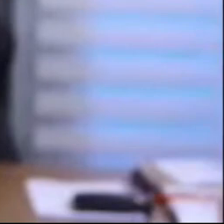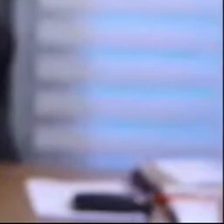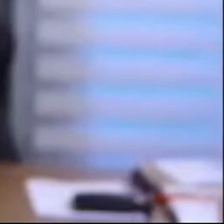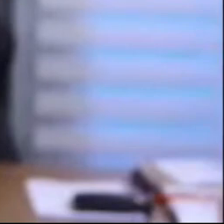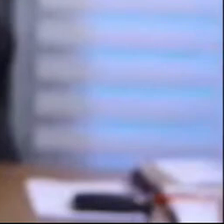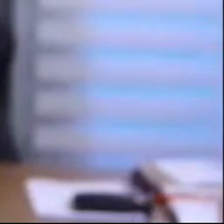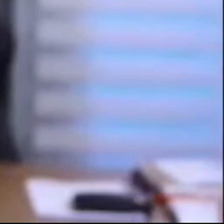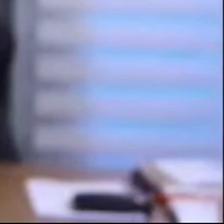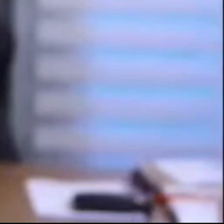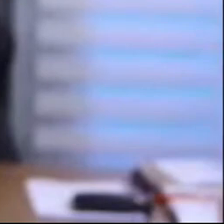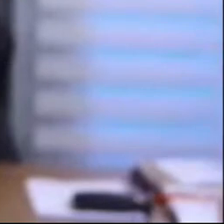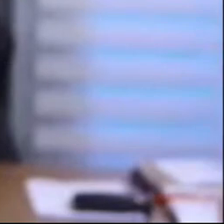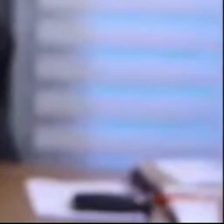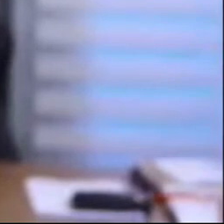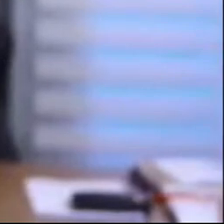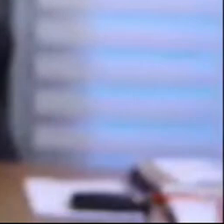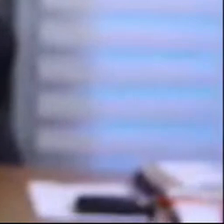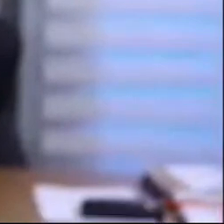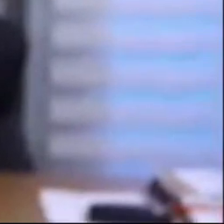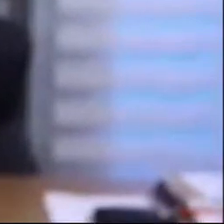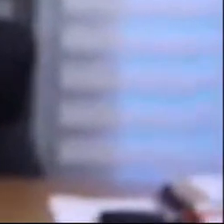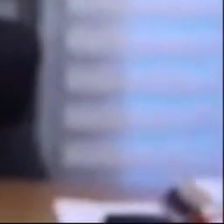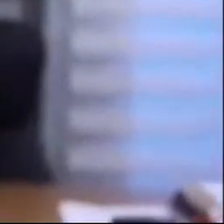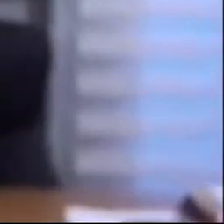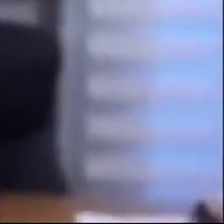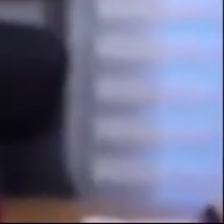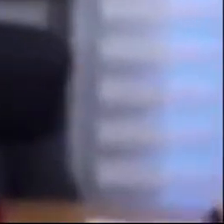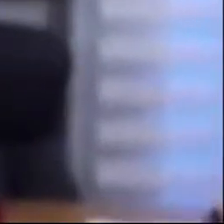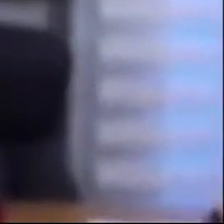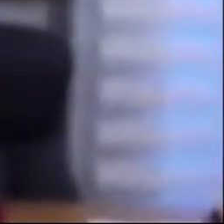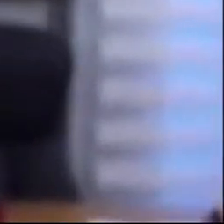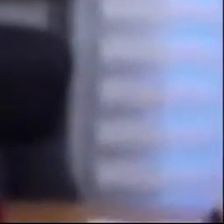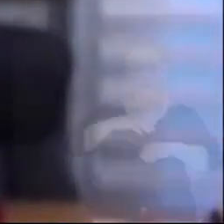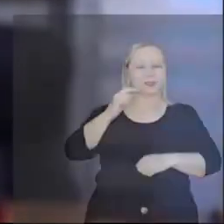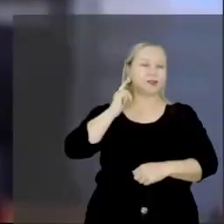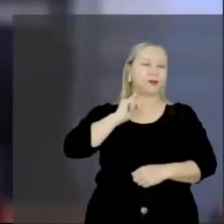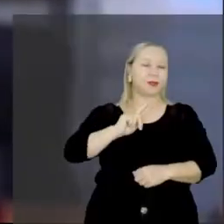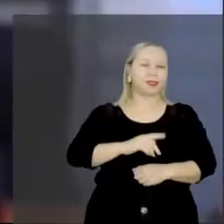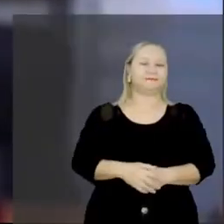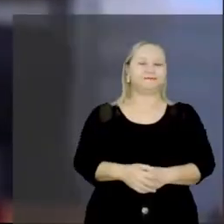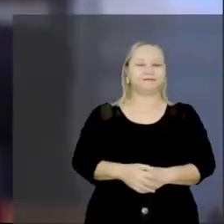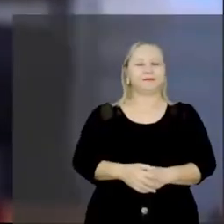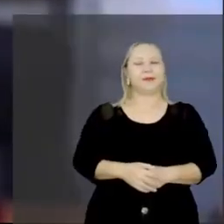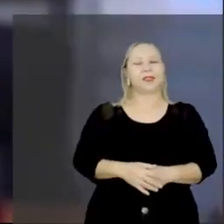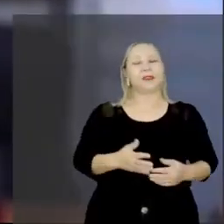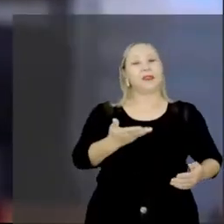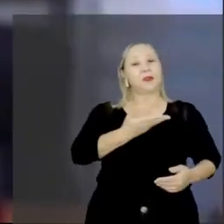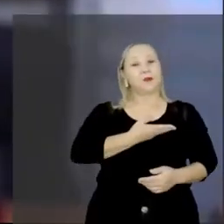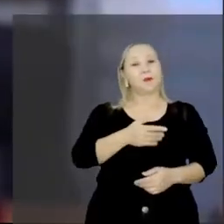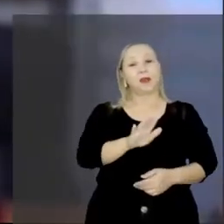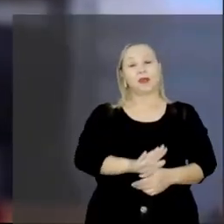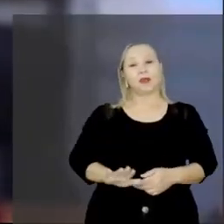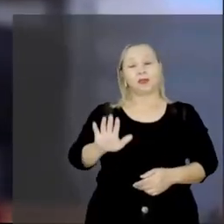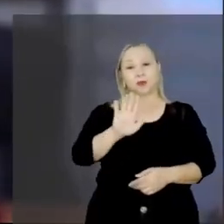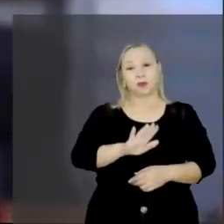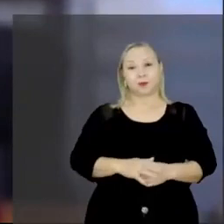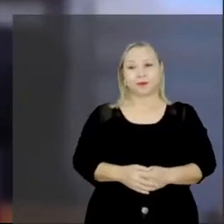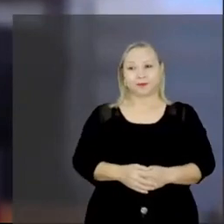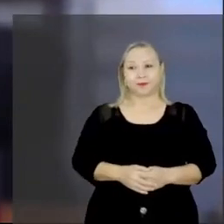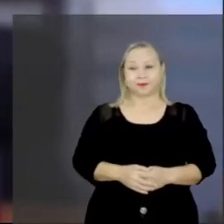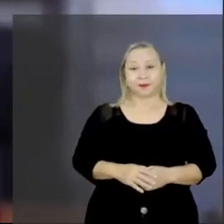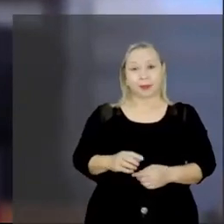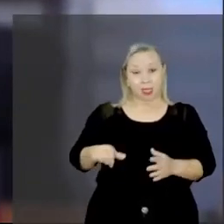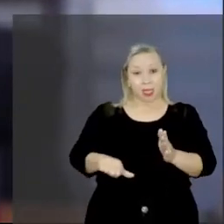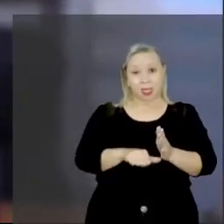pretendo efetivamente conversar com o Calil. Eu estou com todo respeito institucional, porque eu estou esperando ver